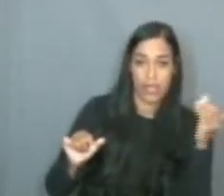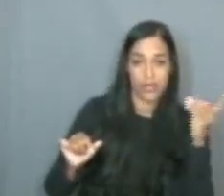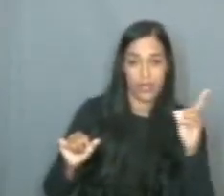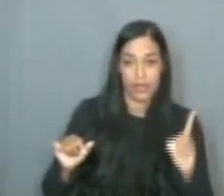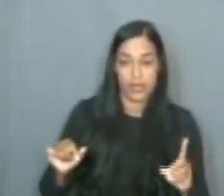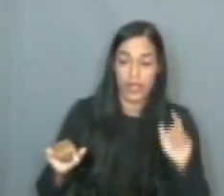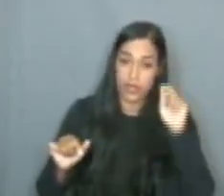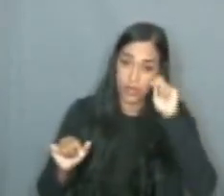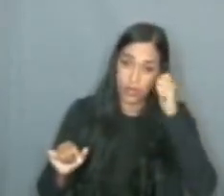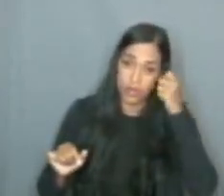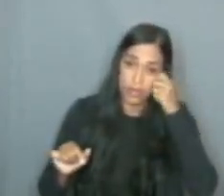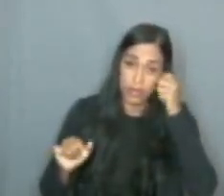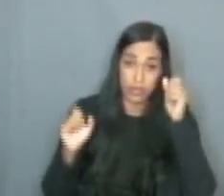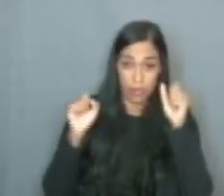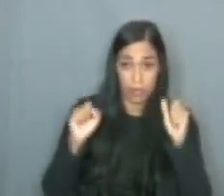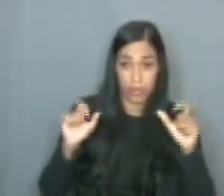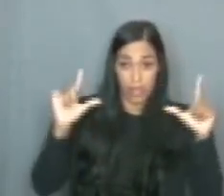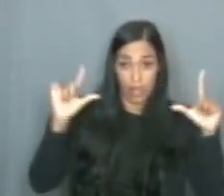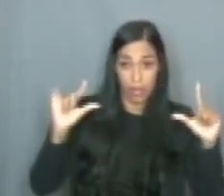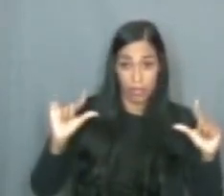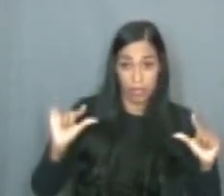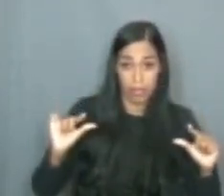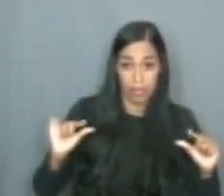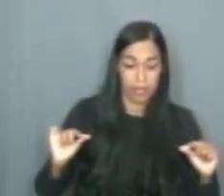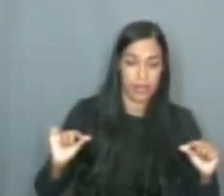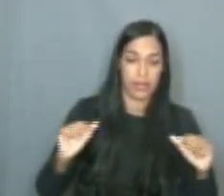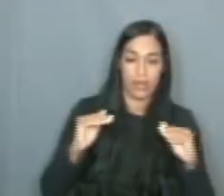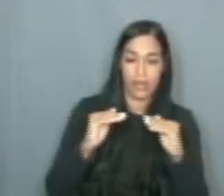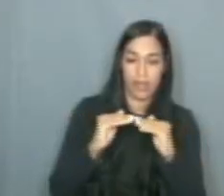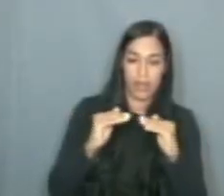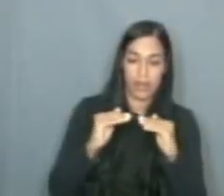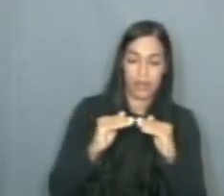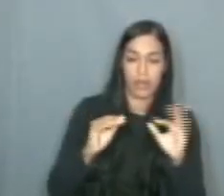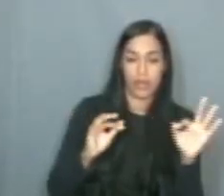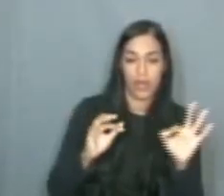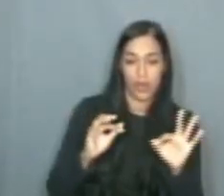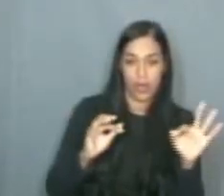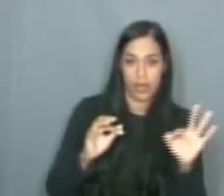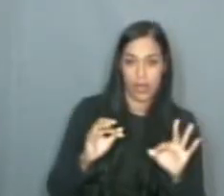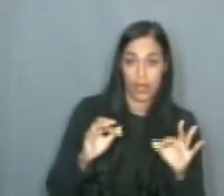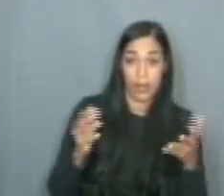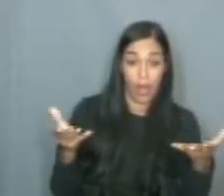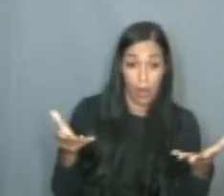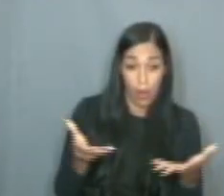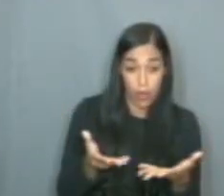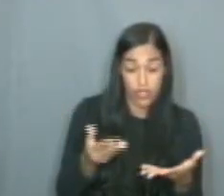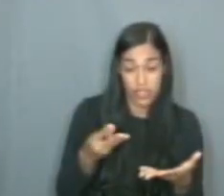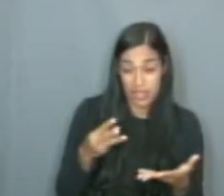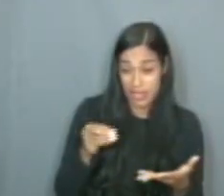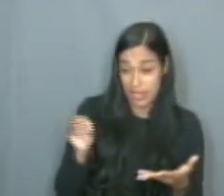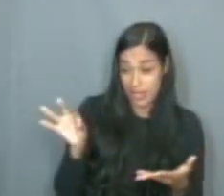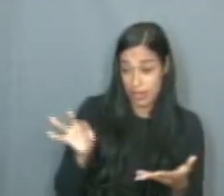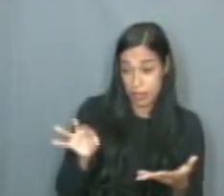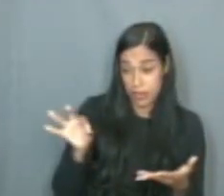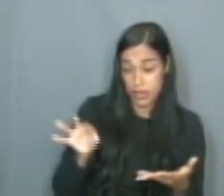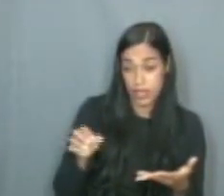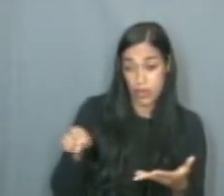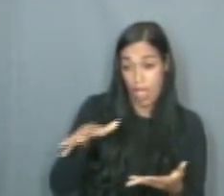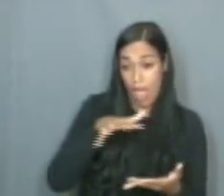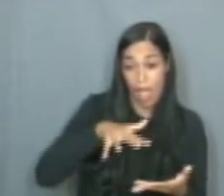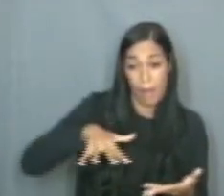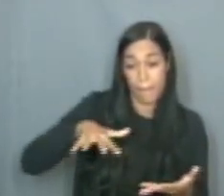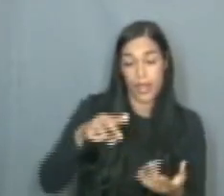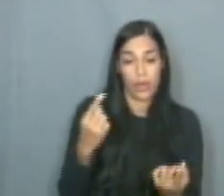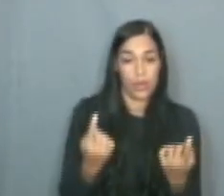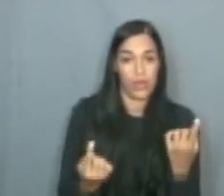negros. Se a gente puder abaixar, eu vou ter o prazer imenso de votar a favor. Mas desse jeito que está hoje, 30% de ampla concorrência, não